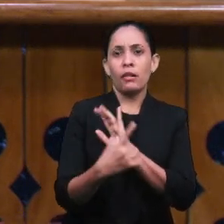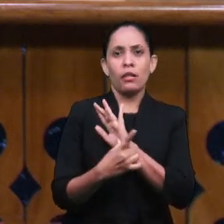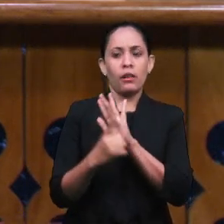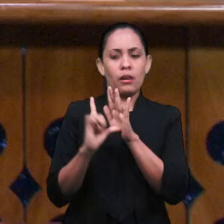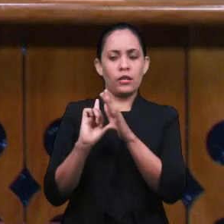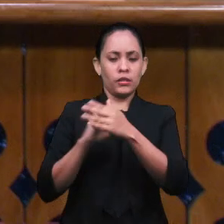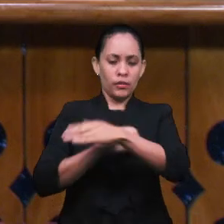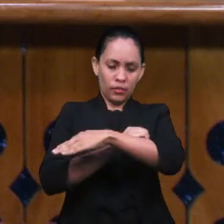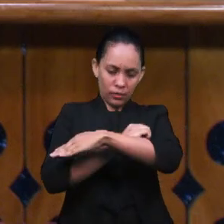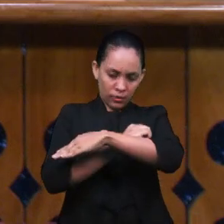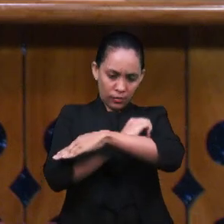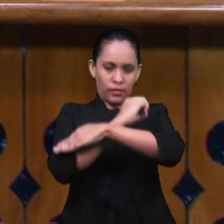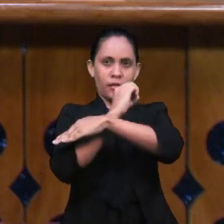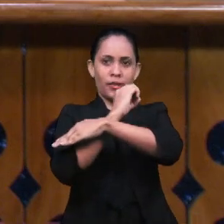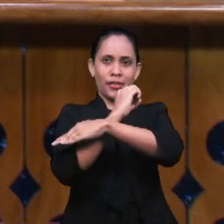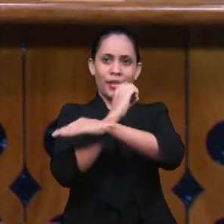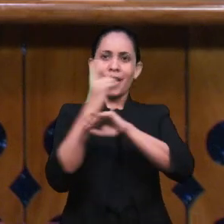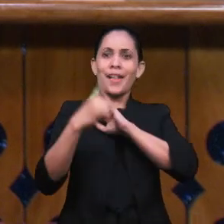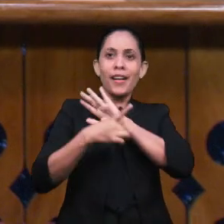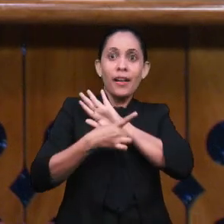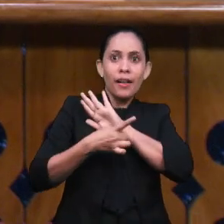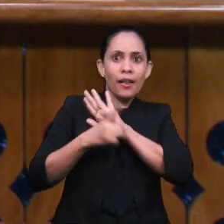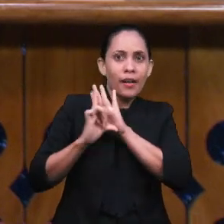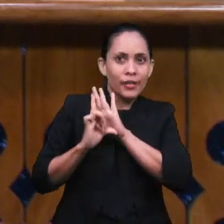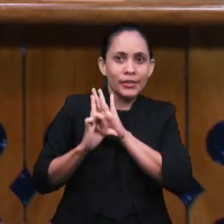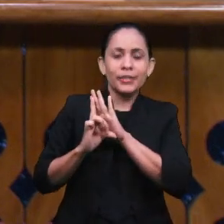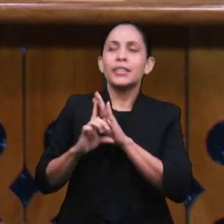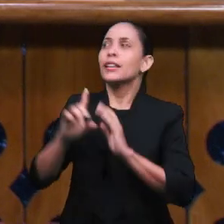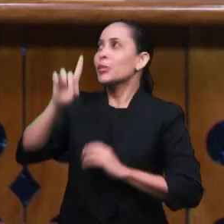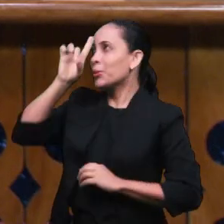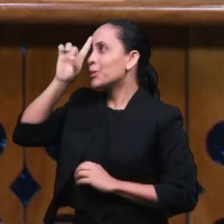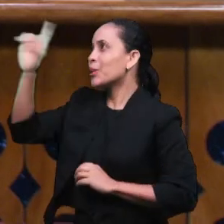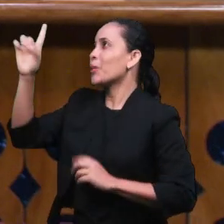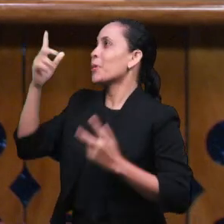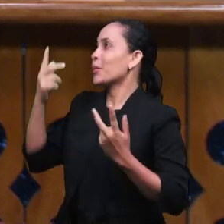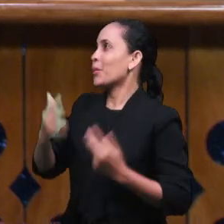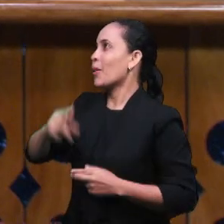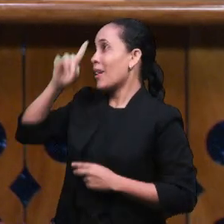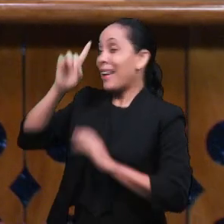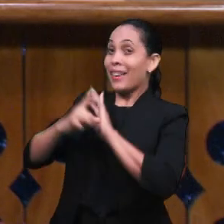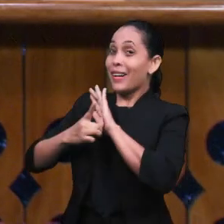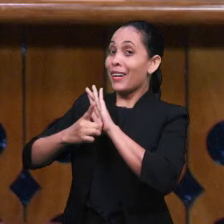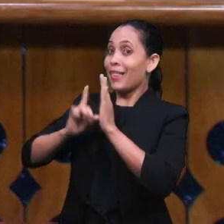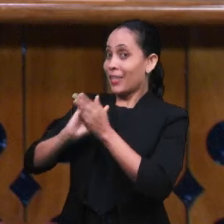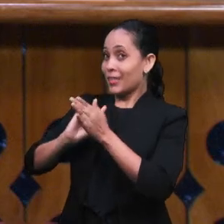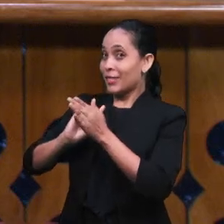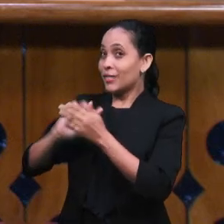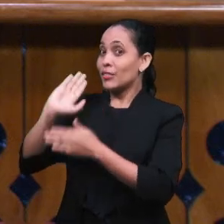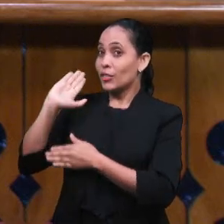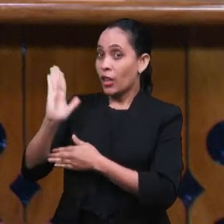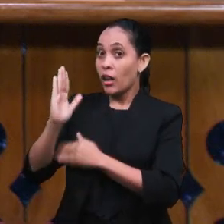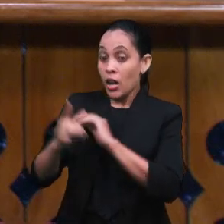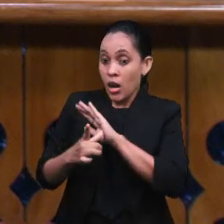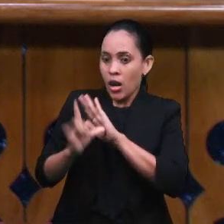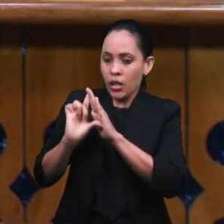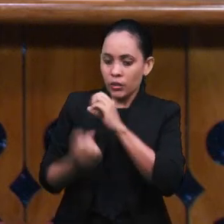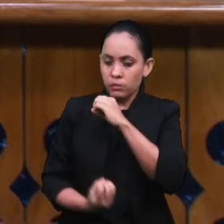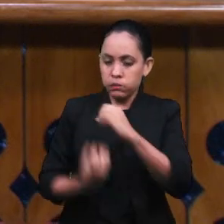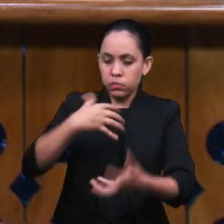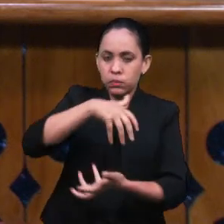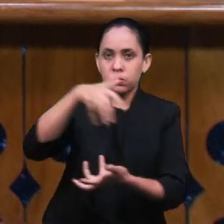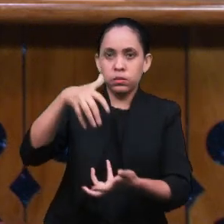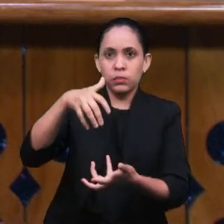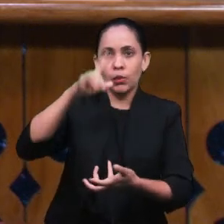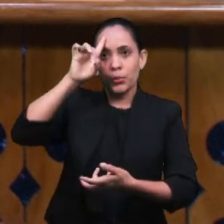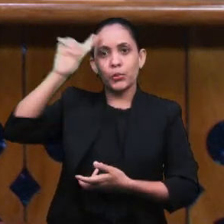amanhecer. Amanhecer, quer dizer, antes que existisse o mundo, o projeto já existia. Quer dizer, na madrugada,